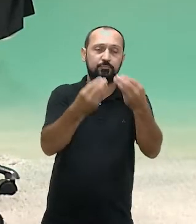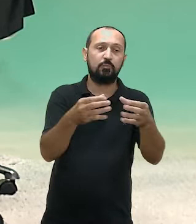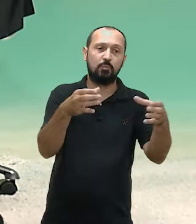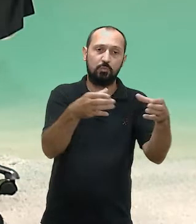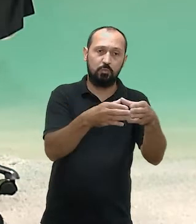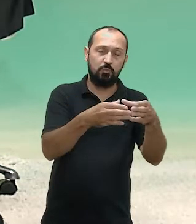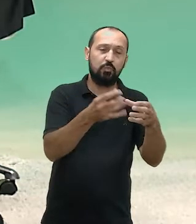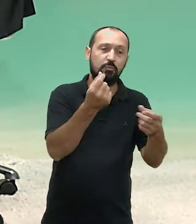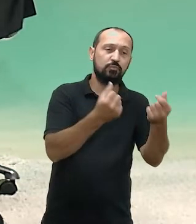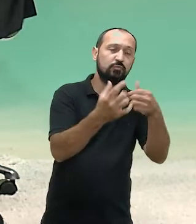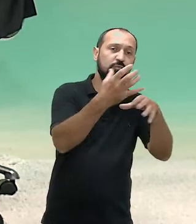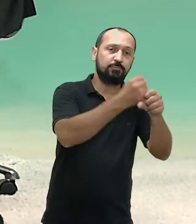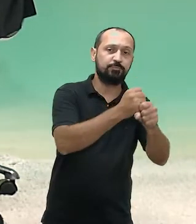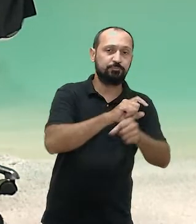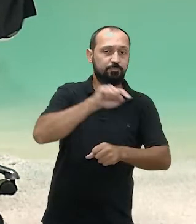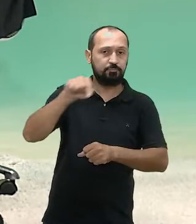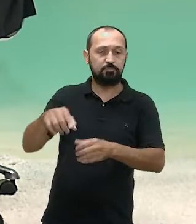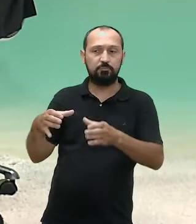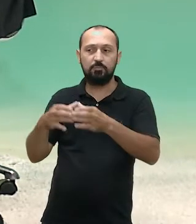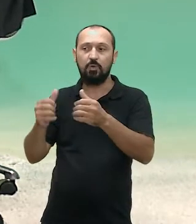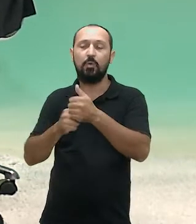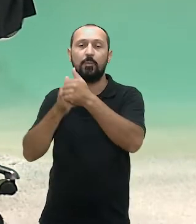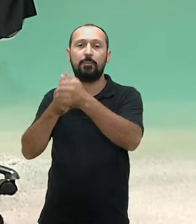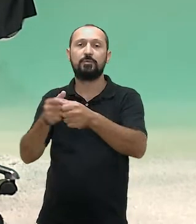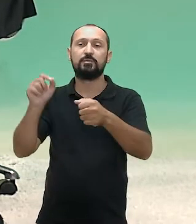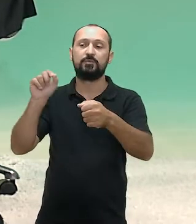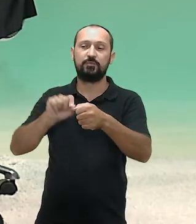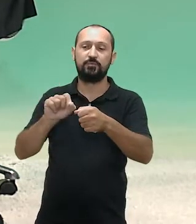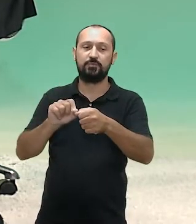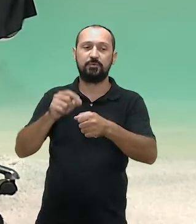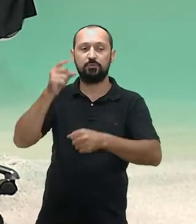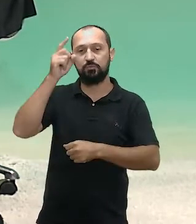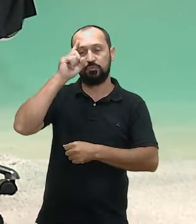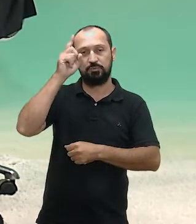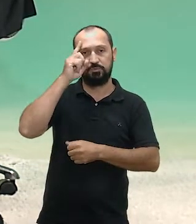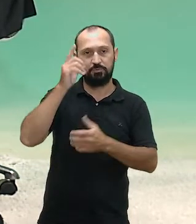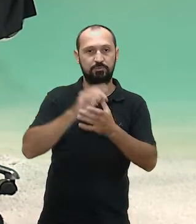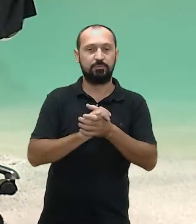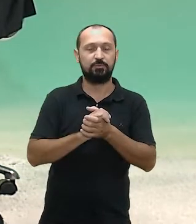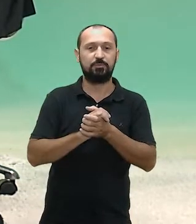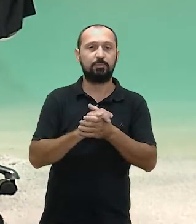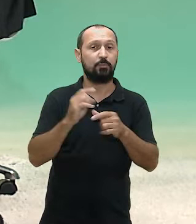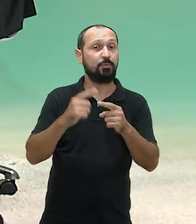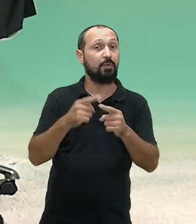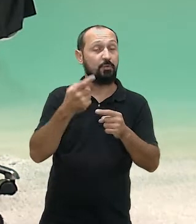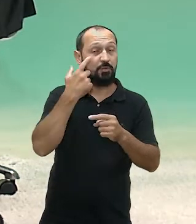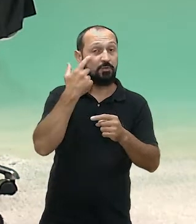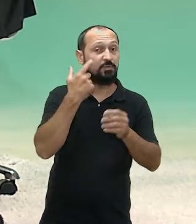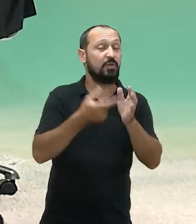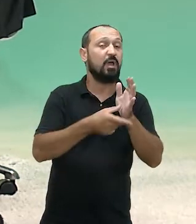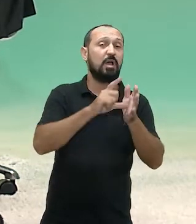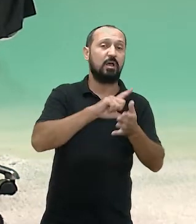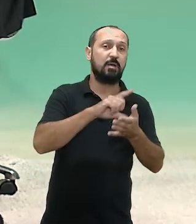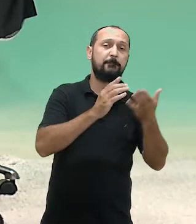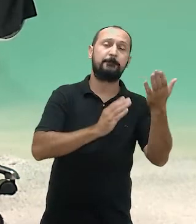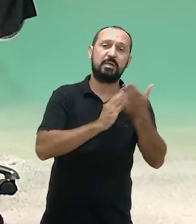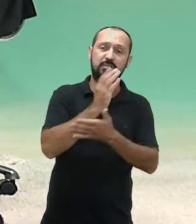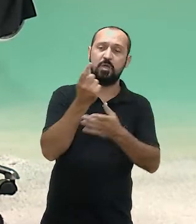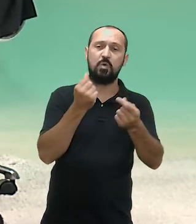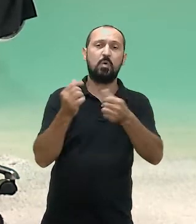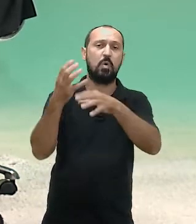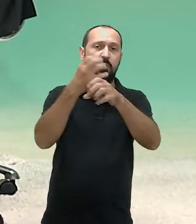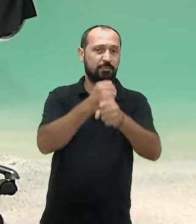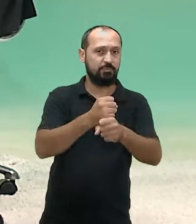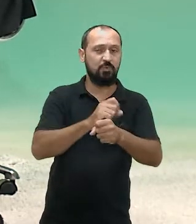de Finanças e Orçamento. Mas a outra acompanha a execução do orçamento no dia a dia. Porque uma coisa é você prever e aprovar o orçamento,